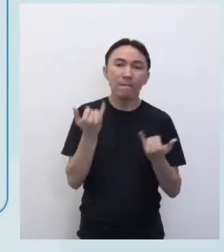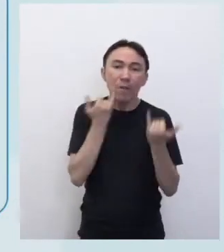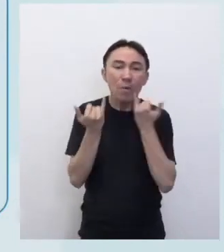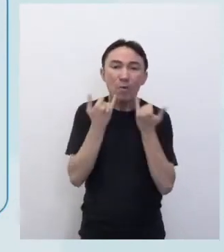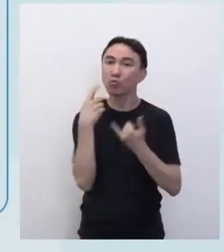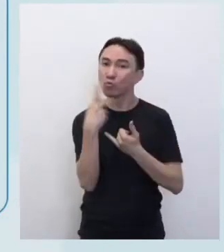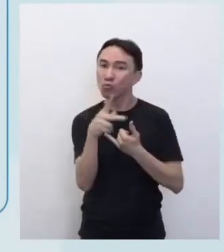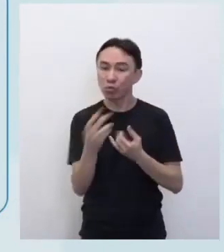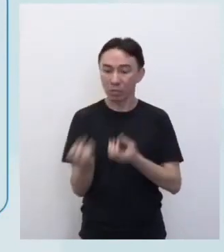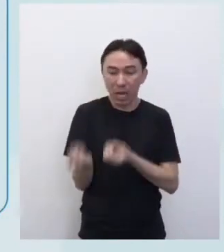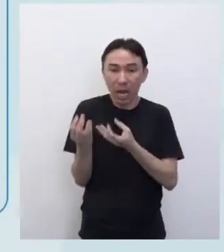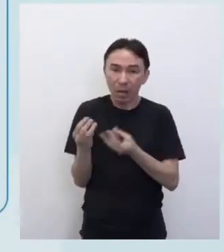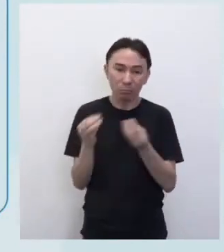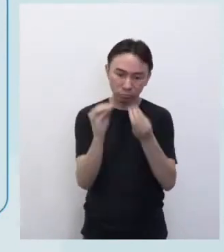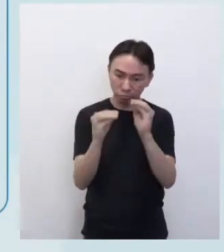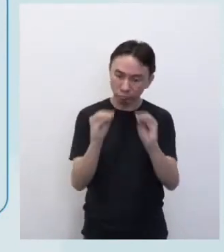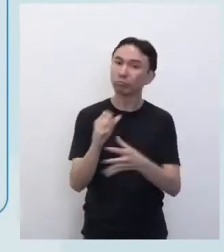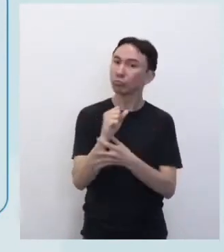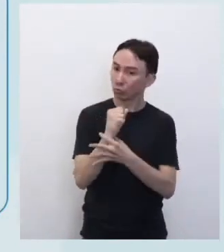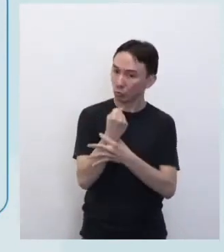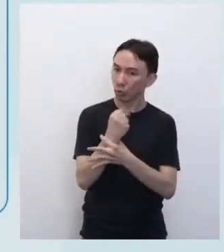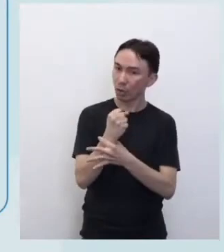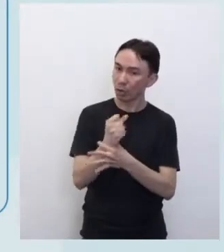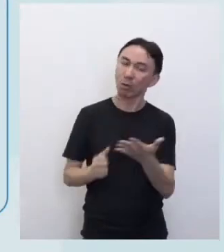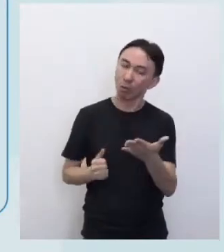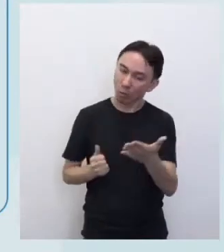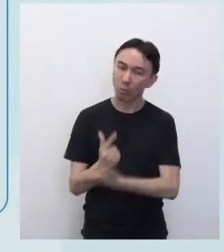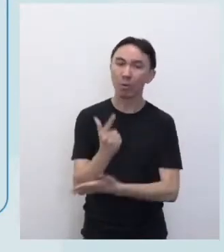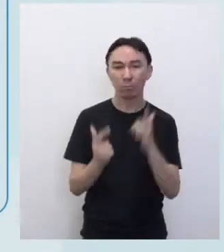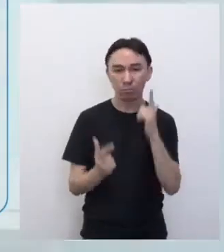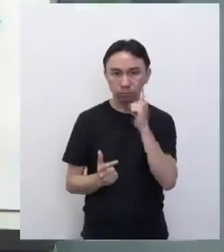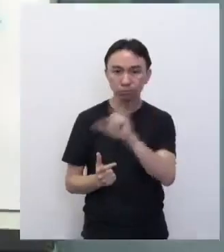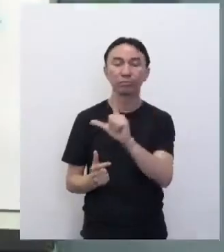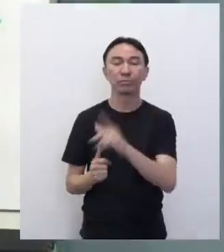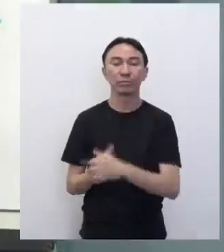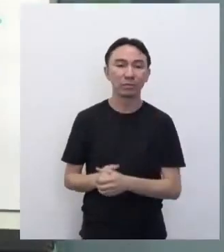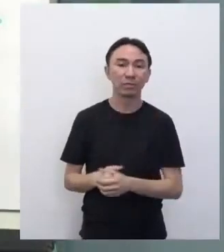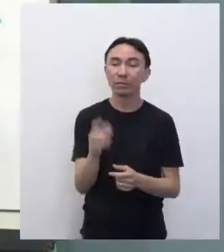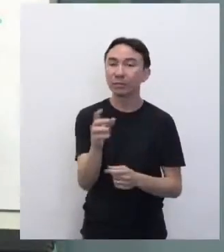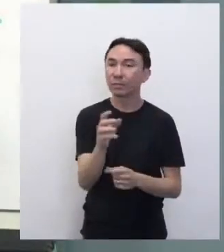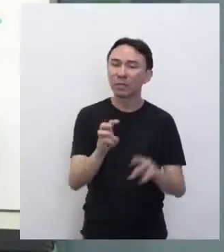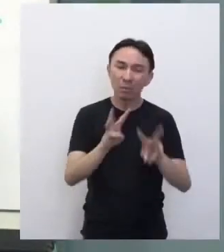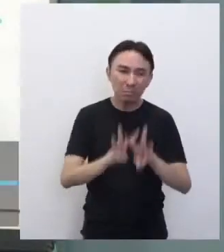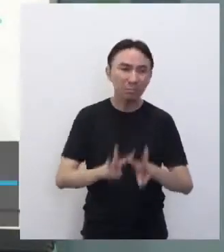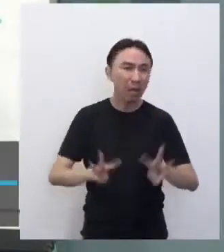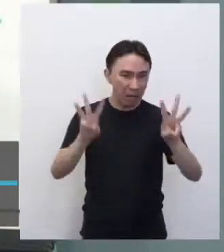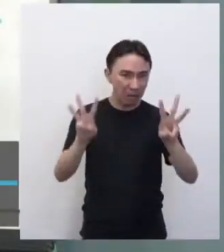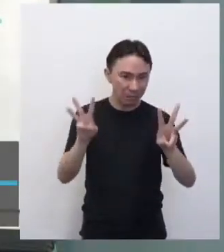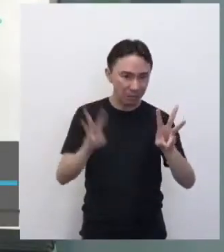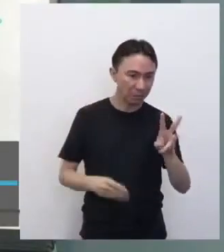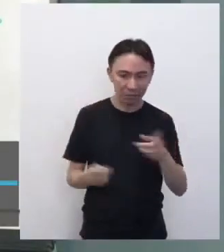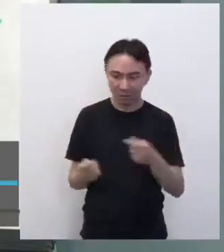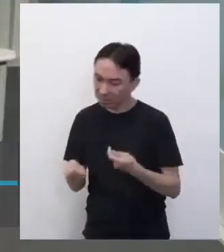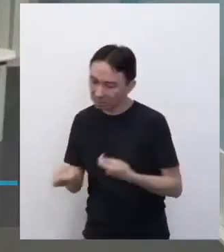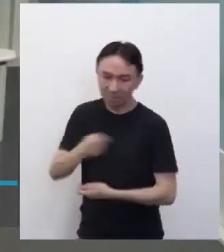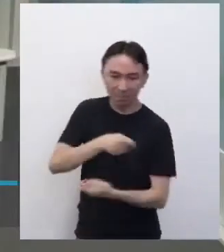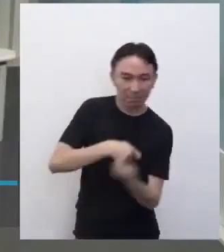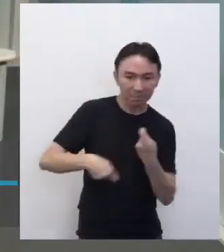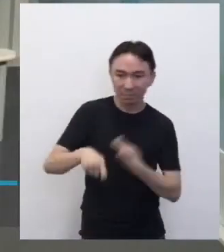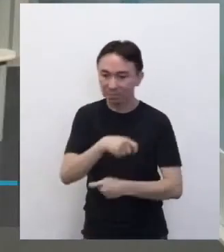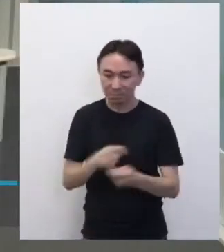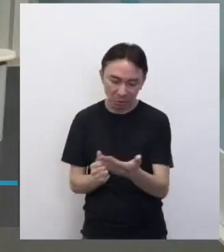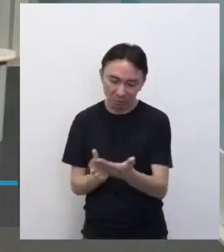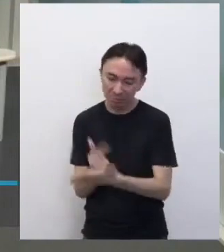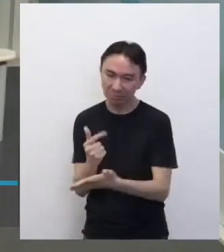para concluir a compra. Exatamente. Então, os sites de e-commerce, eles estão aí também há bastante tempo, né, Ed? Tem bastante.